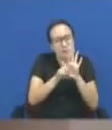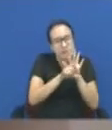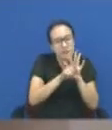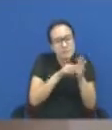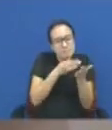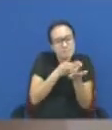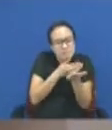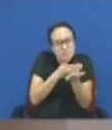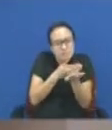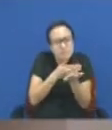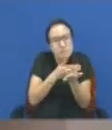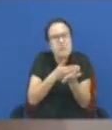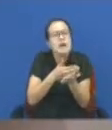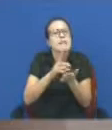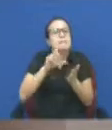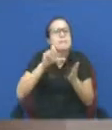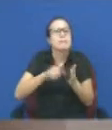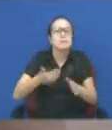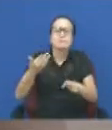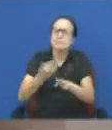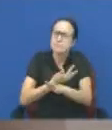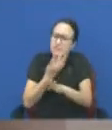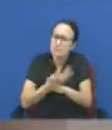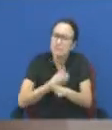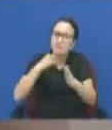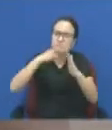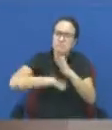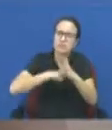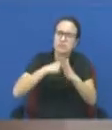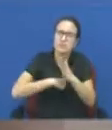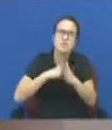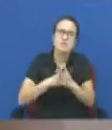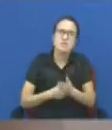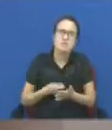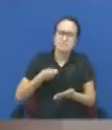nossa força e todo o nosso empenho contra o trabalho infantil,